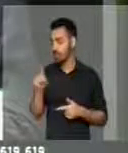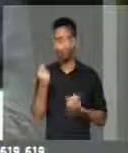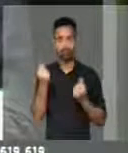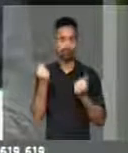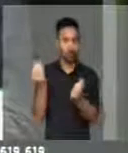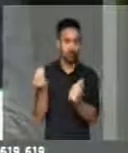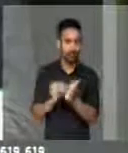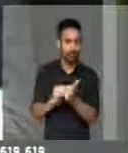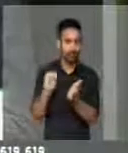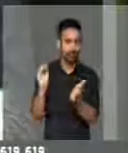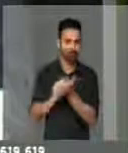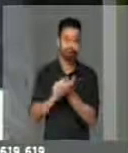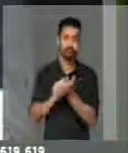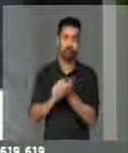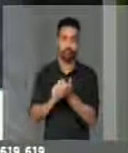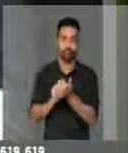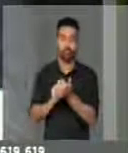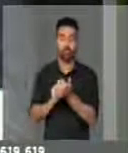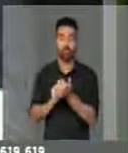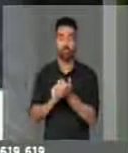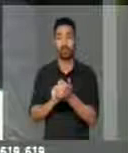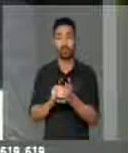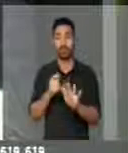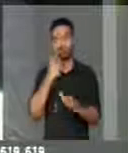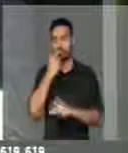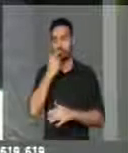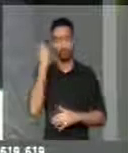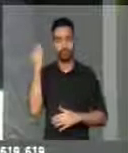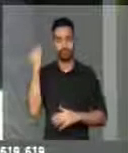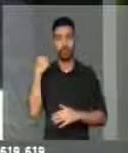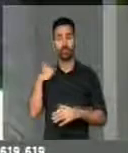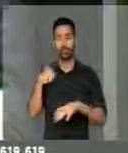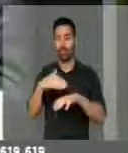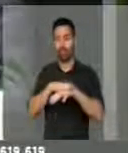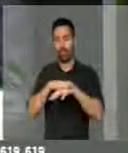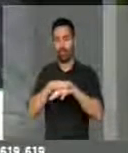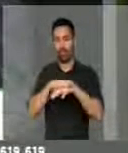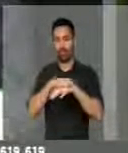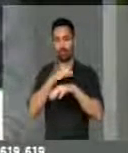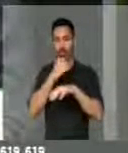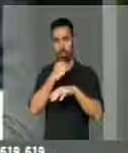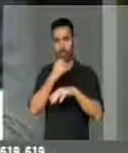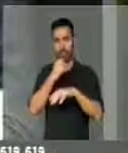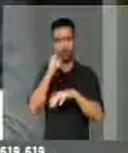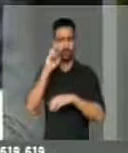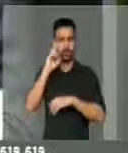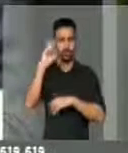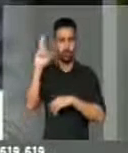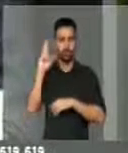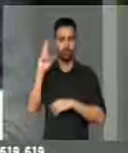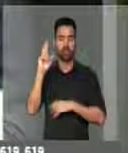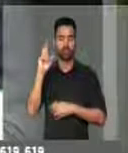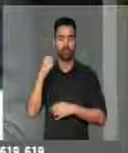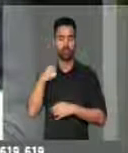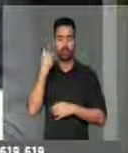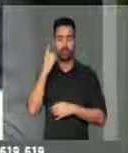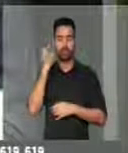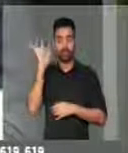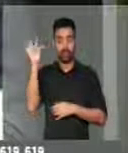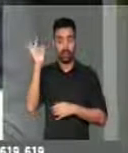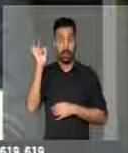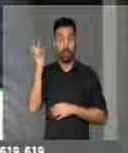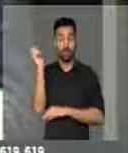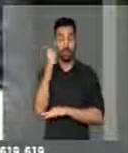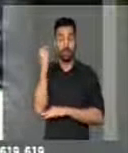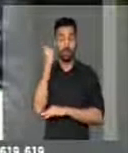financeiros. E outro dia eu estava conversando com um grande empresário, que eu sou deputado federal do Rio Grande do Sul,